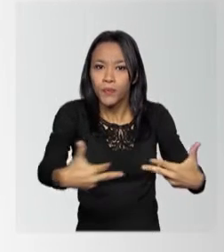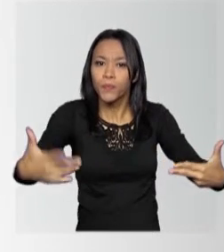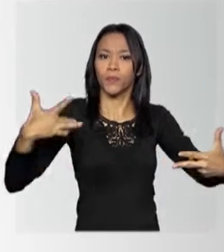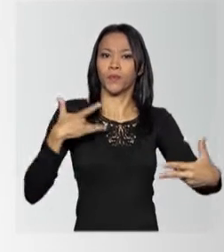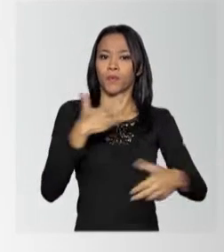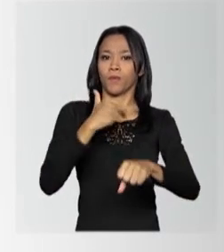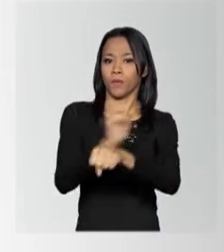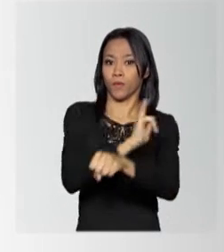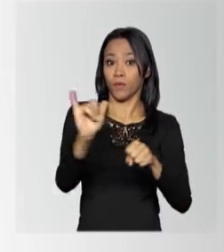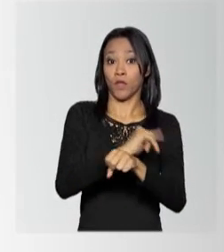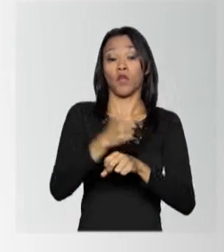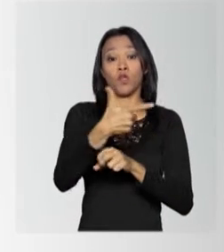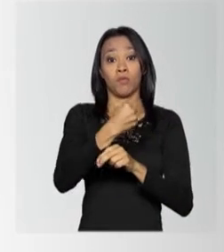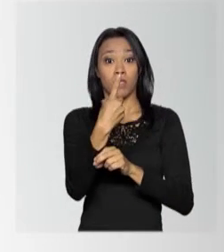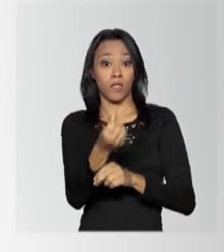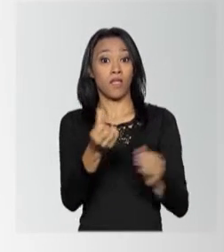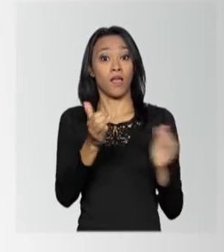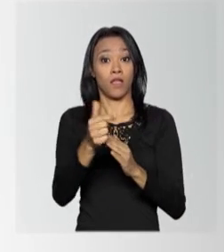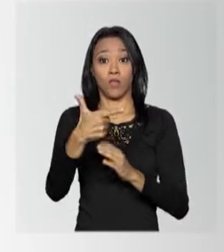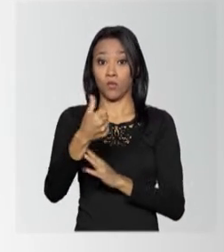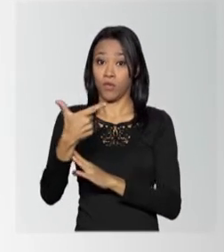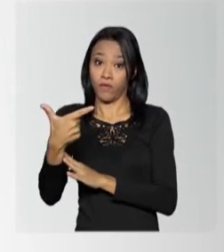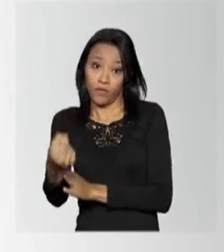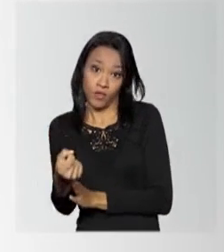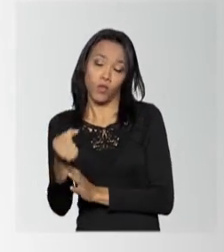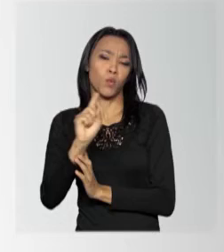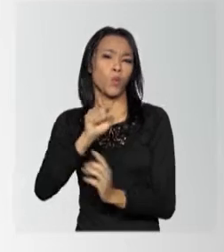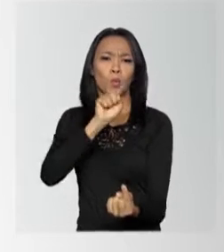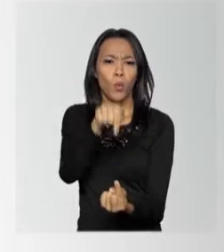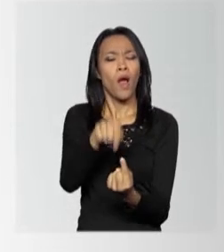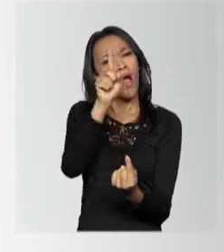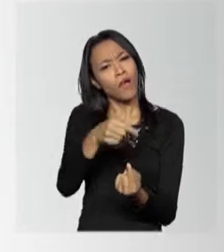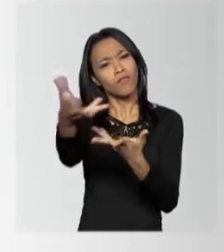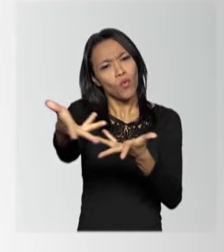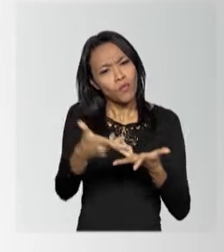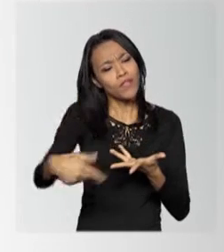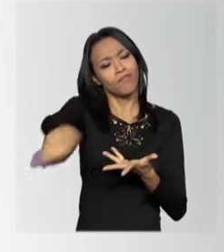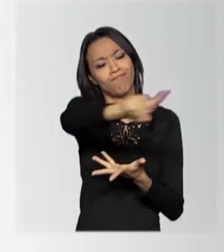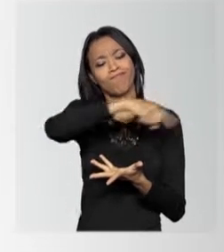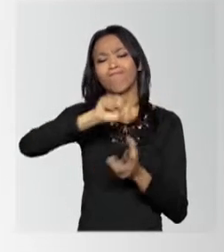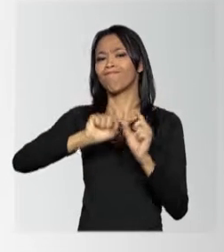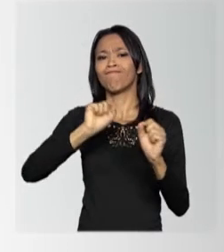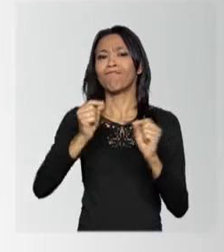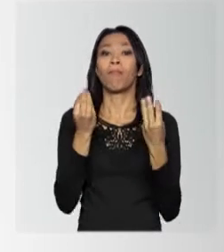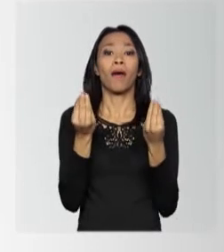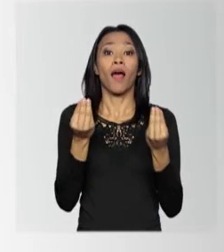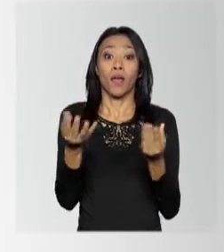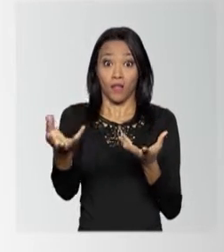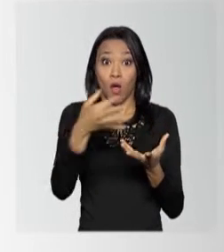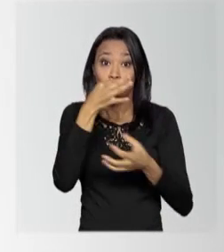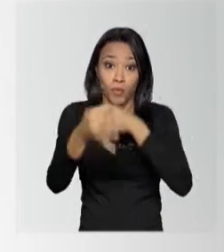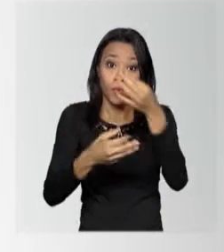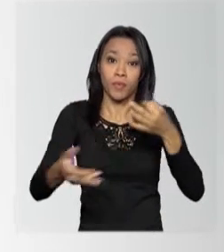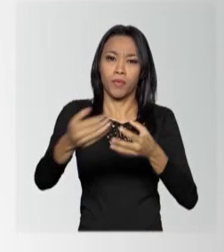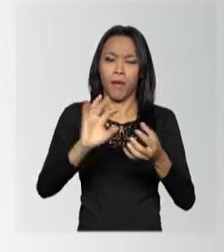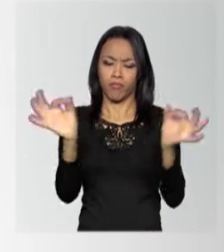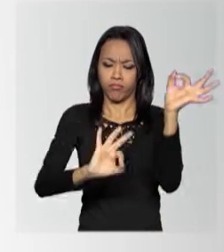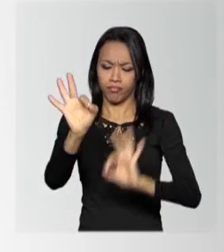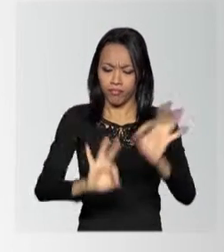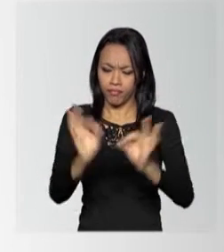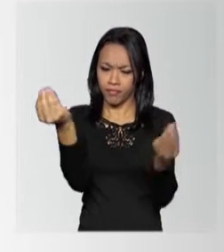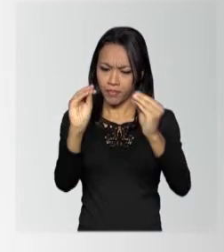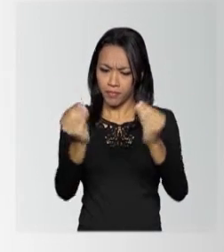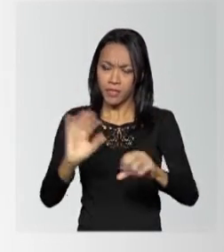de 2016 a 2020. A consulta é um convite à sociedade para contribuir com as diretrizes